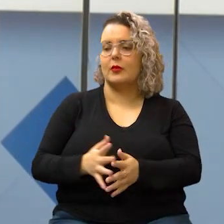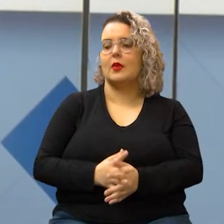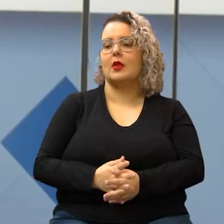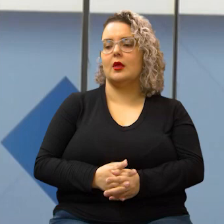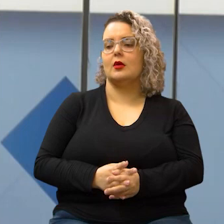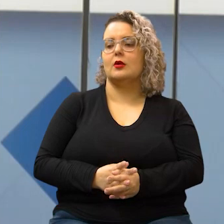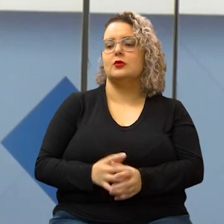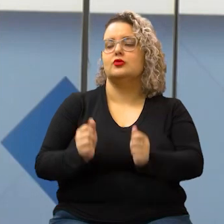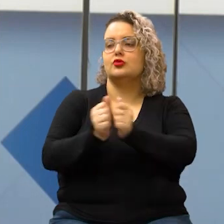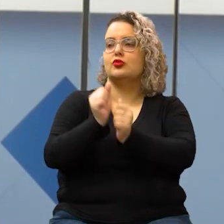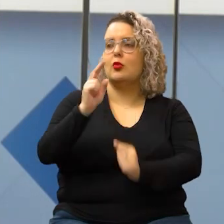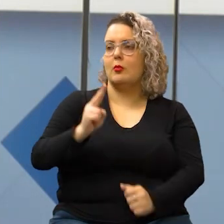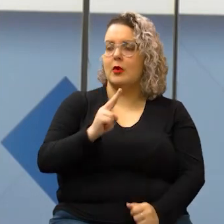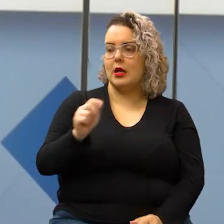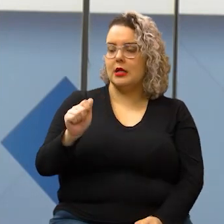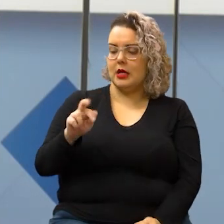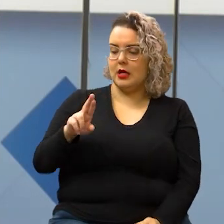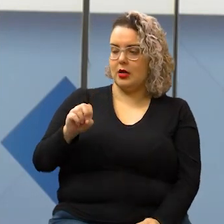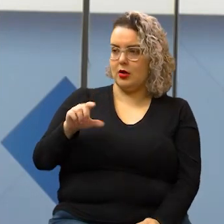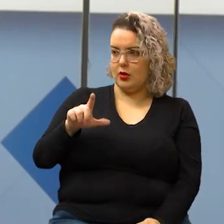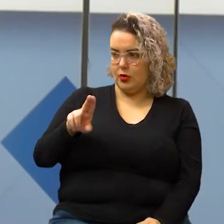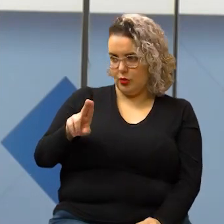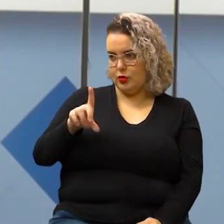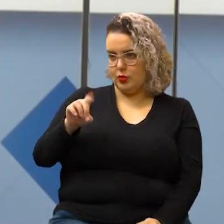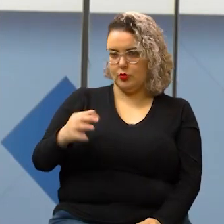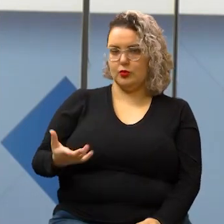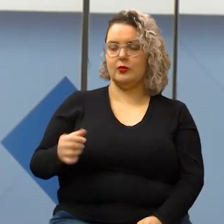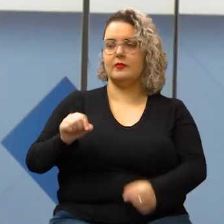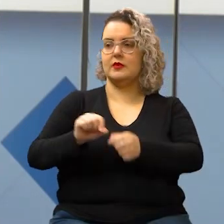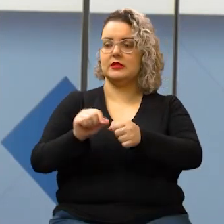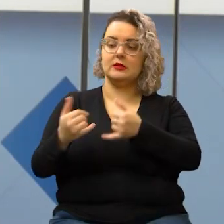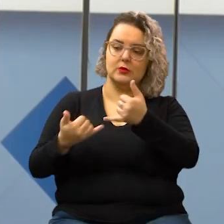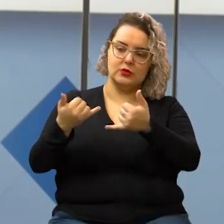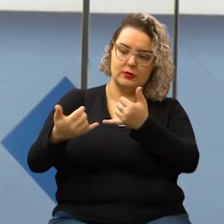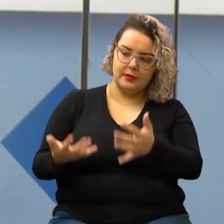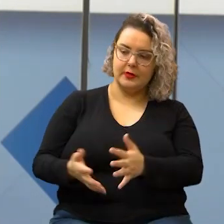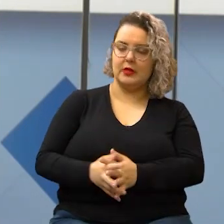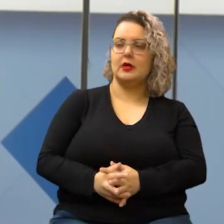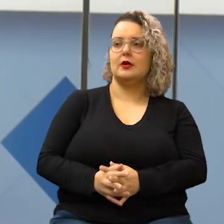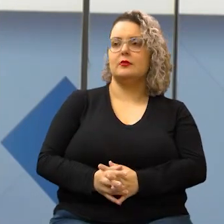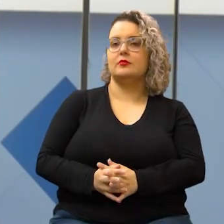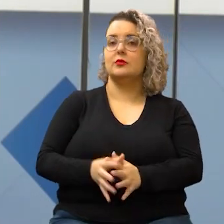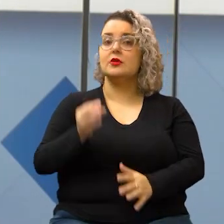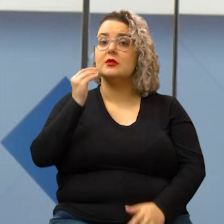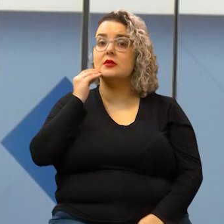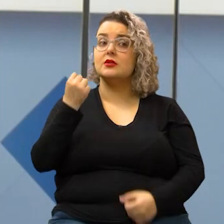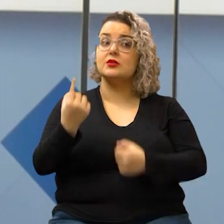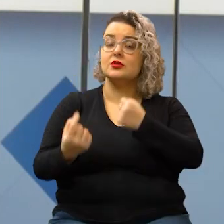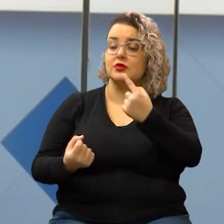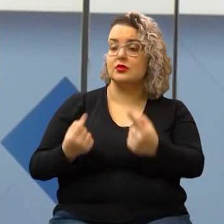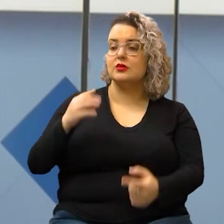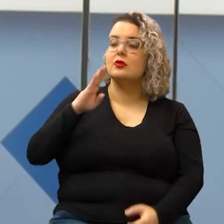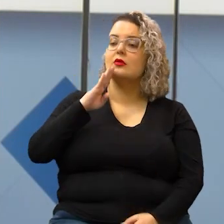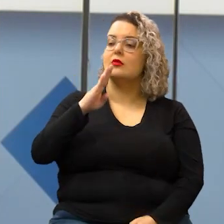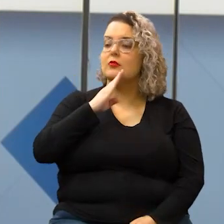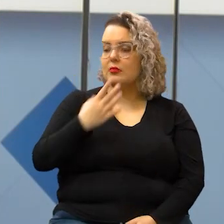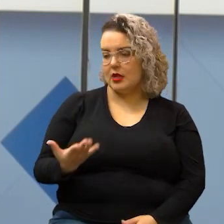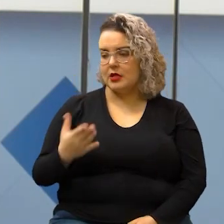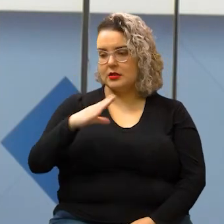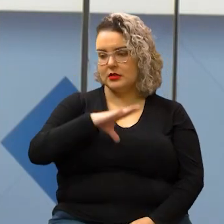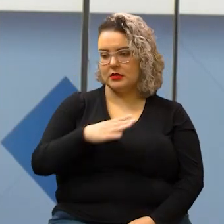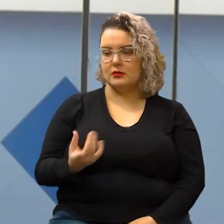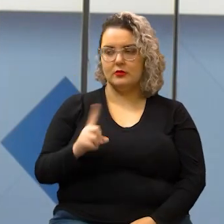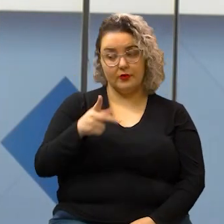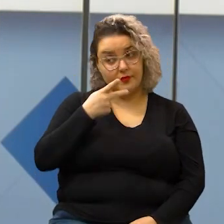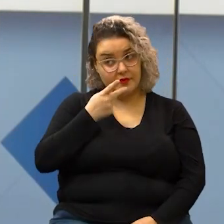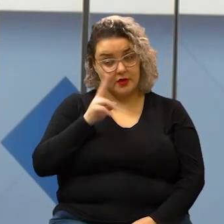com o Padre Haroldo, nós fizemos uma brincadeira, né, um teste em alguns bares da cidade. Eu não vou citar aqui os nomes,